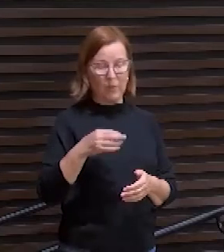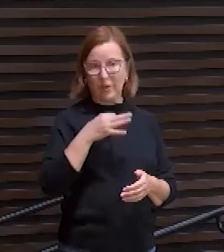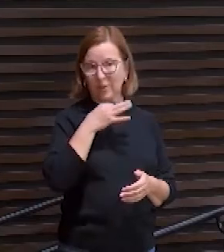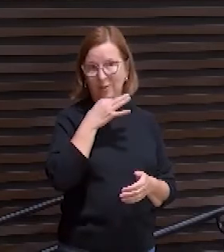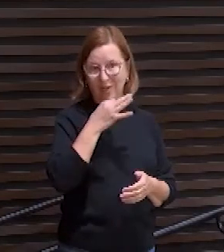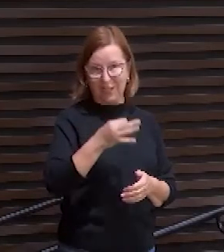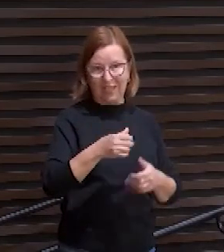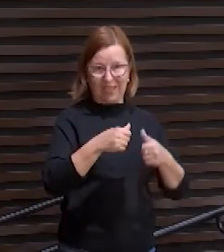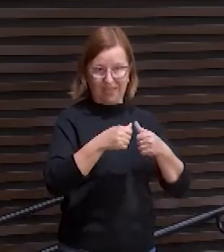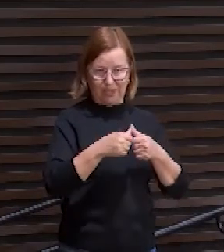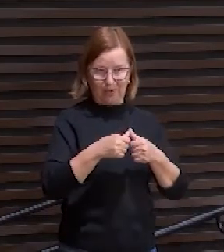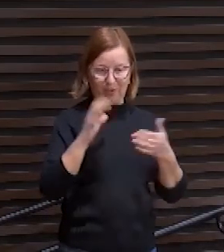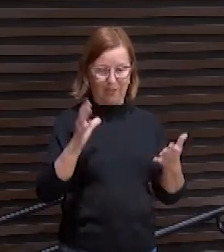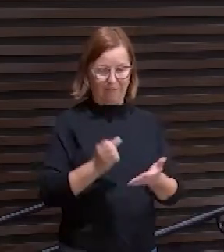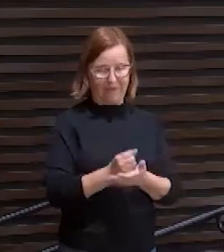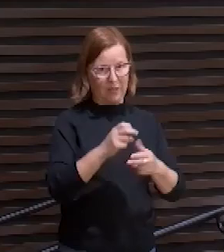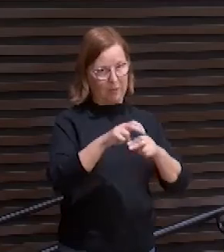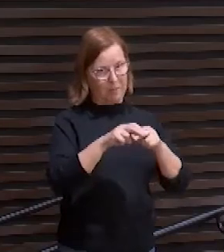Cristo.